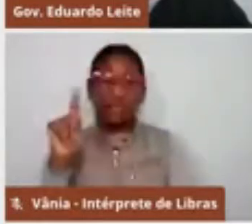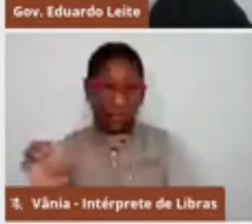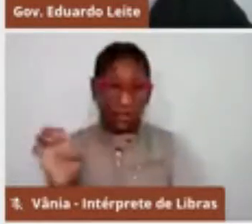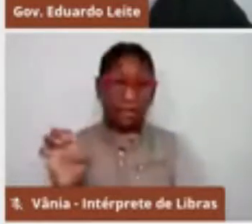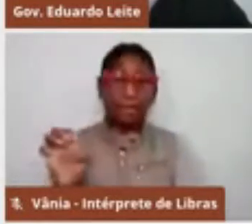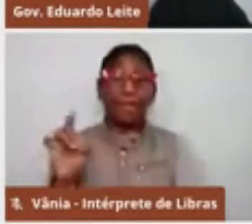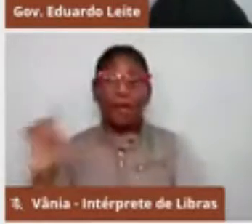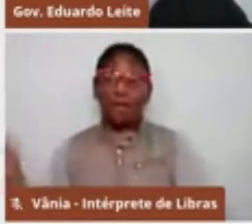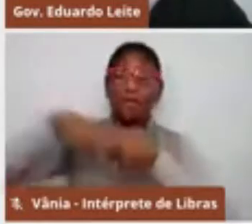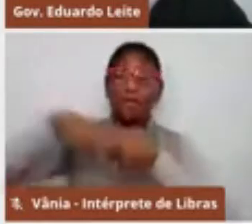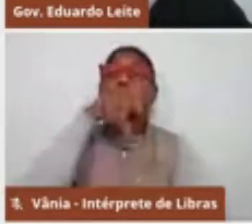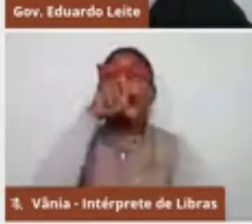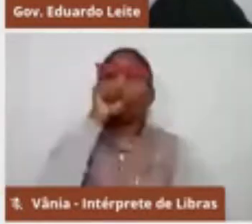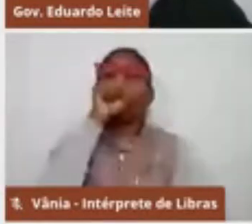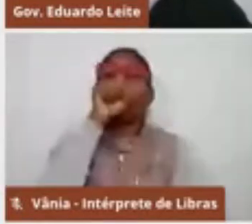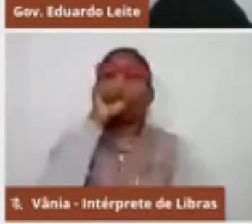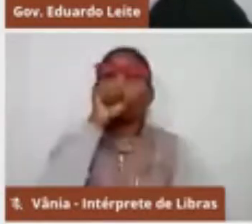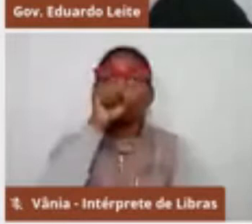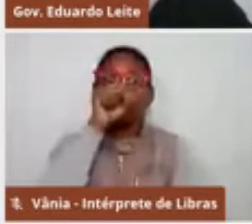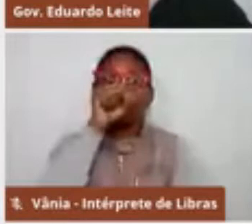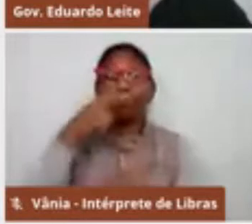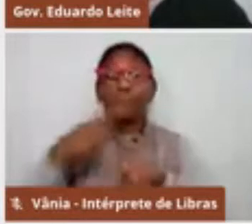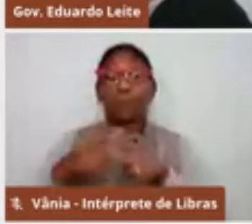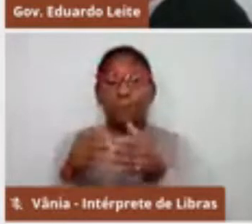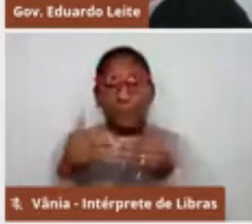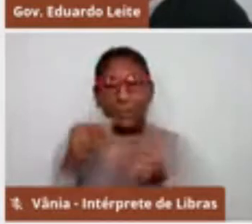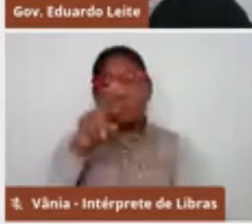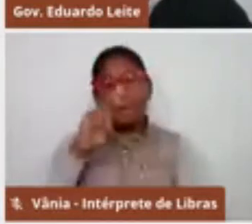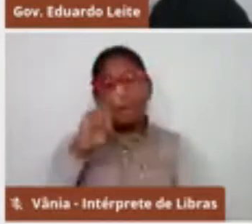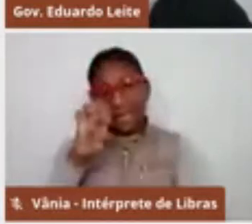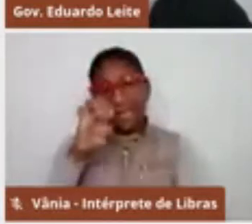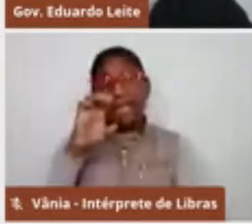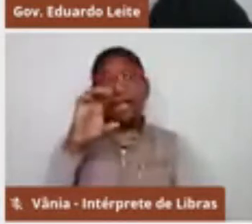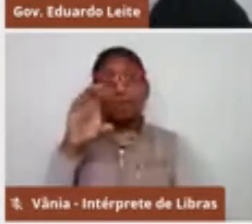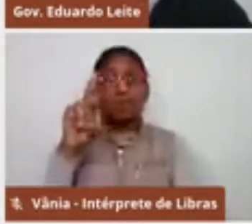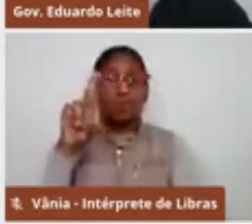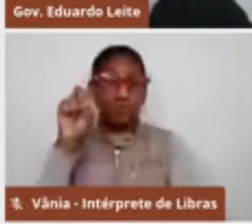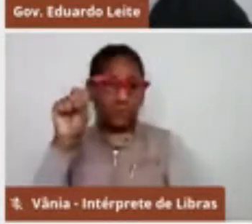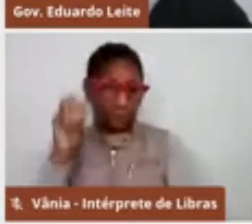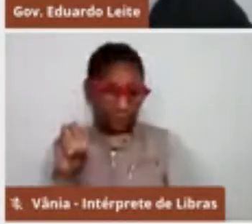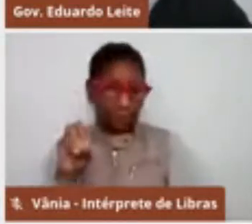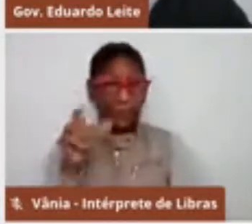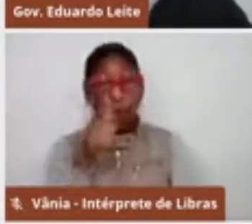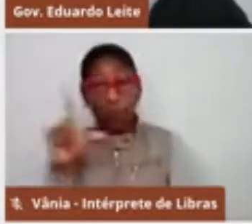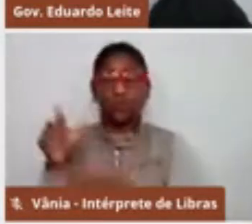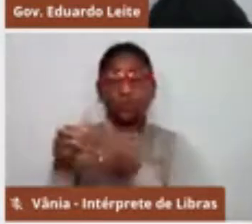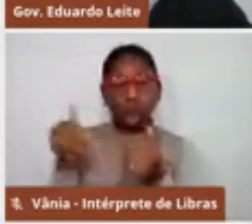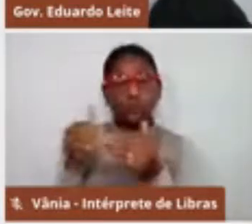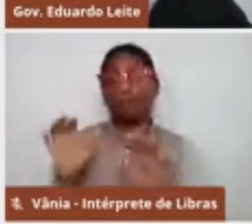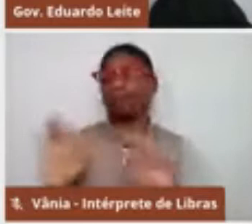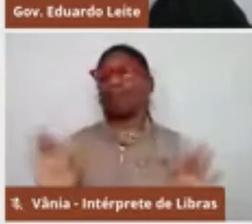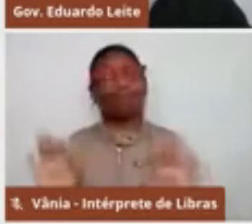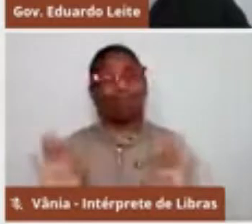laranja após terem um pedido de reconsideração acolhidos no gabinete de crise. Outros pleitos deferidos foram relacionados